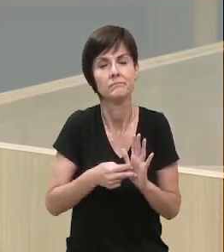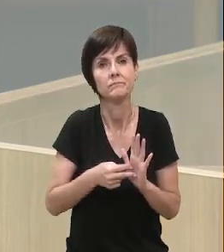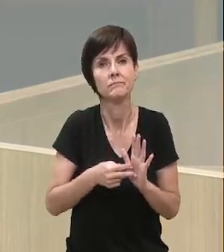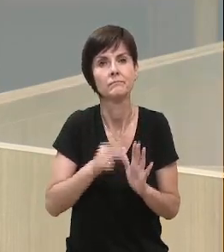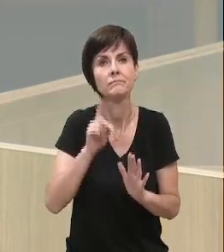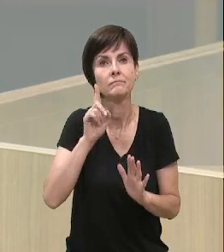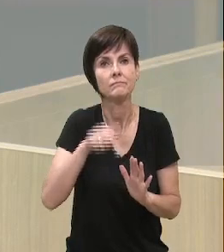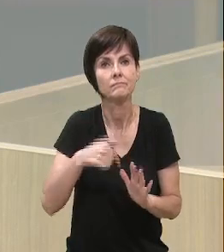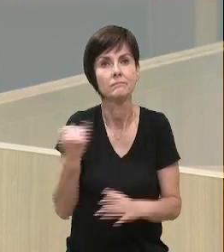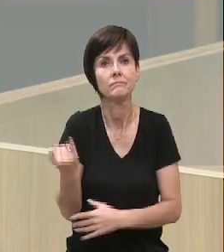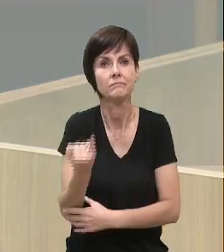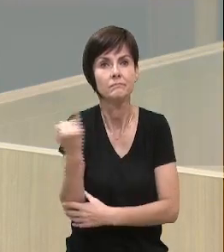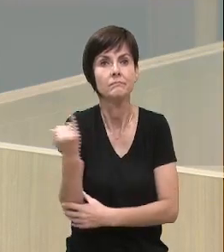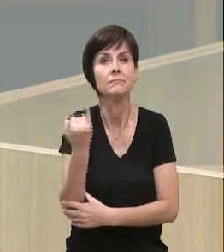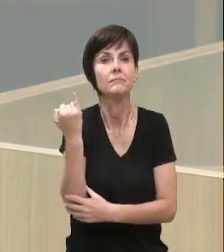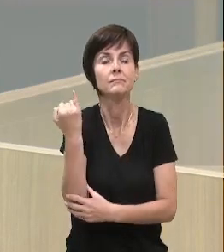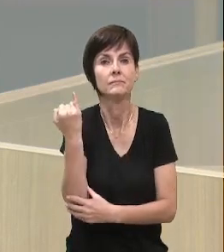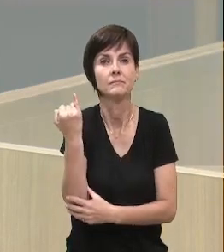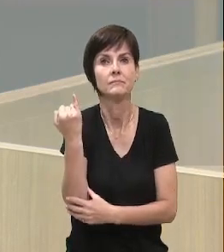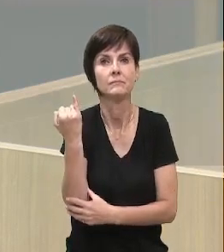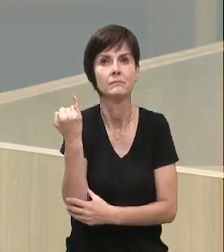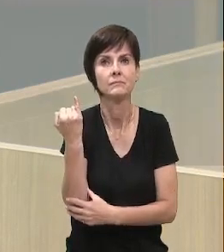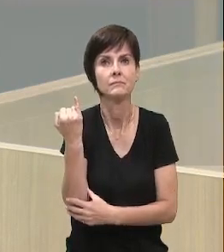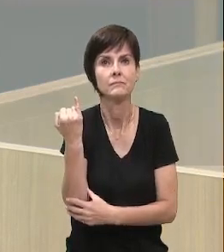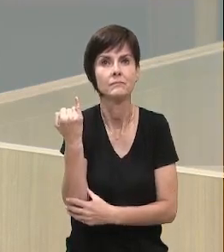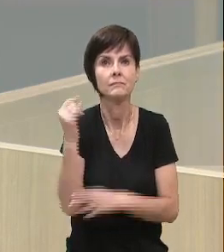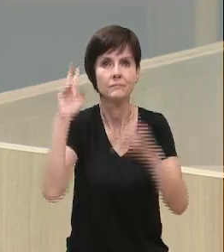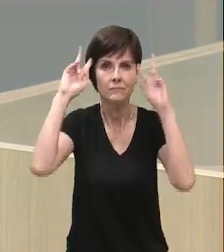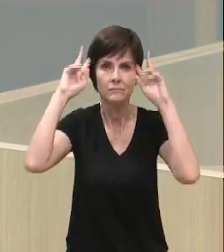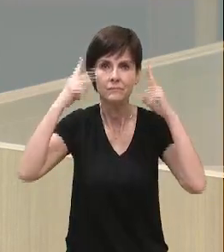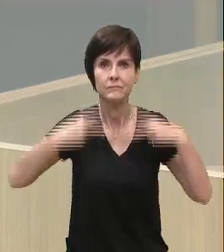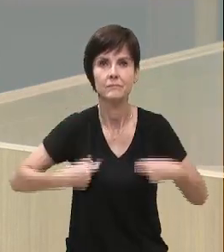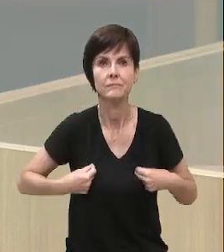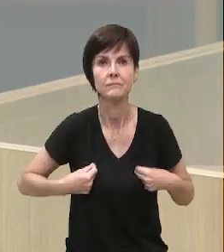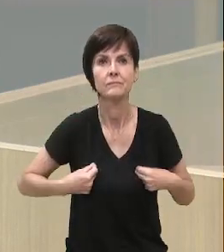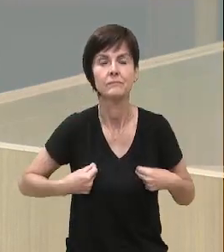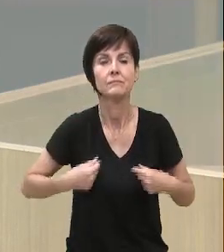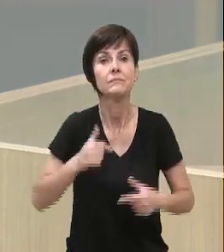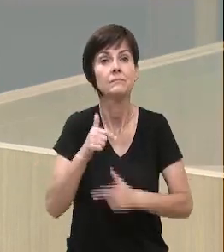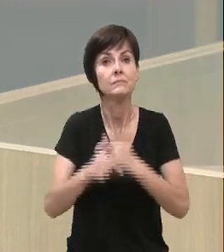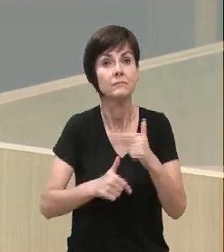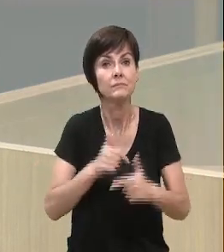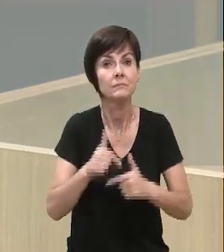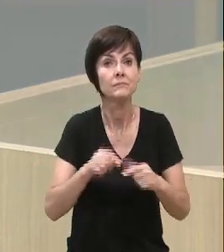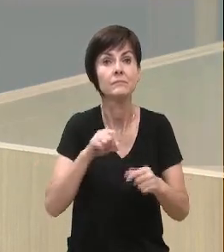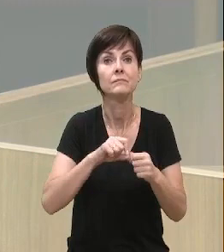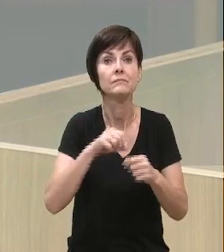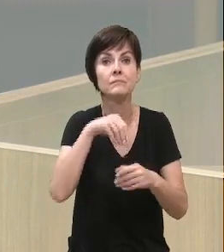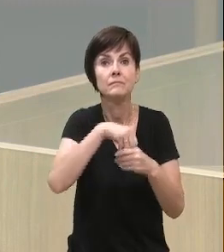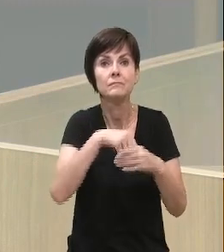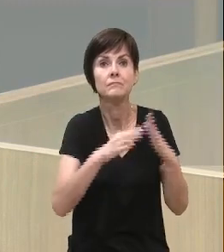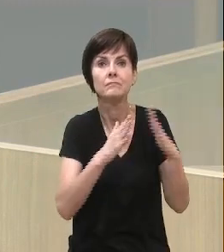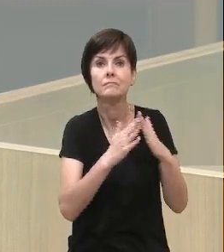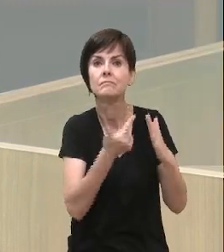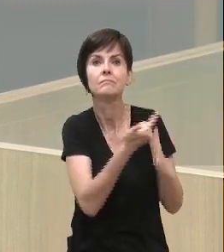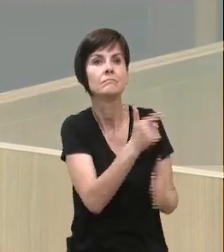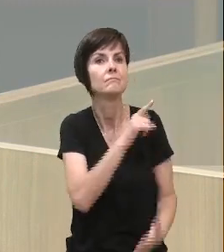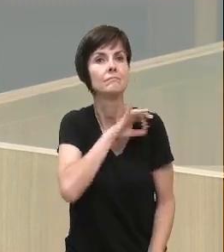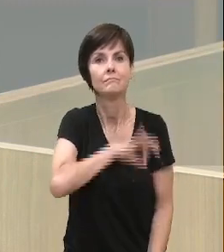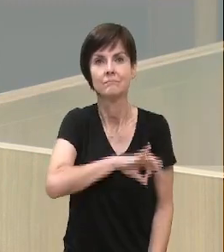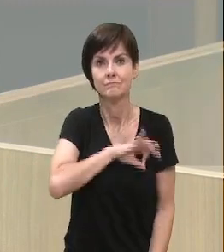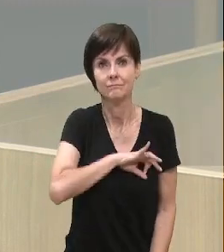a importância de reconhecer aquele trabalho não remunerado